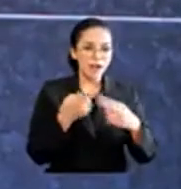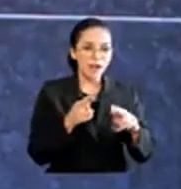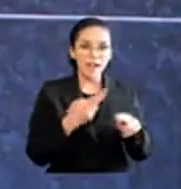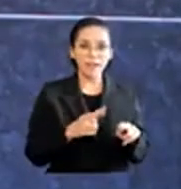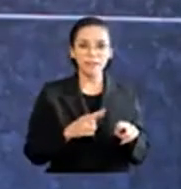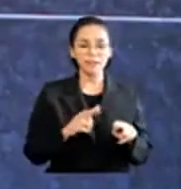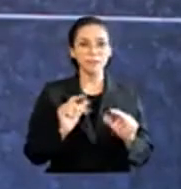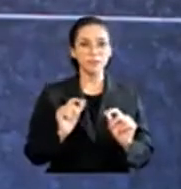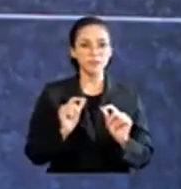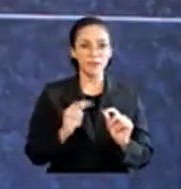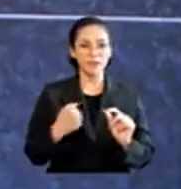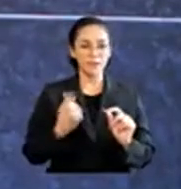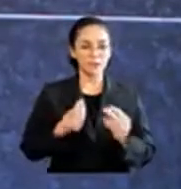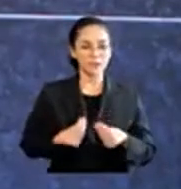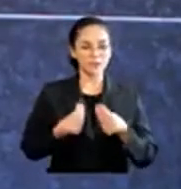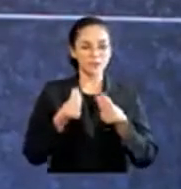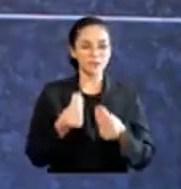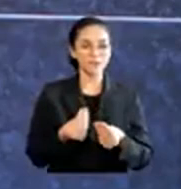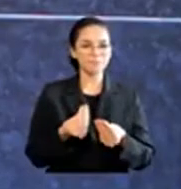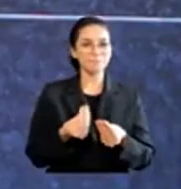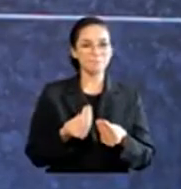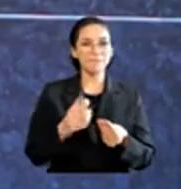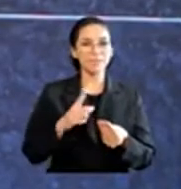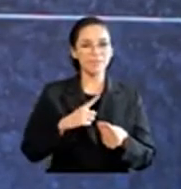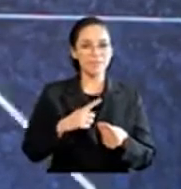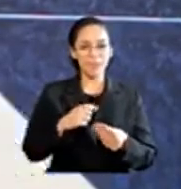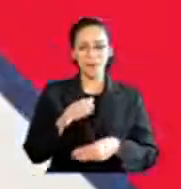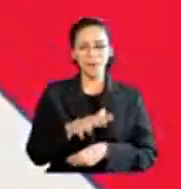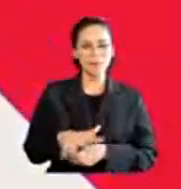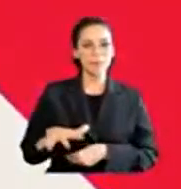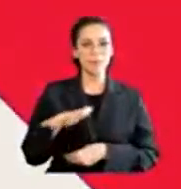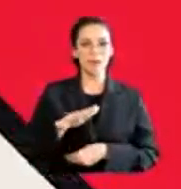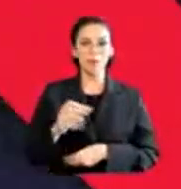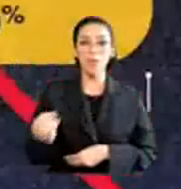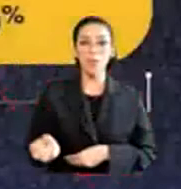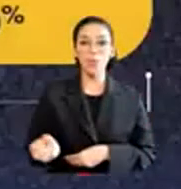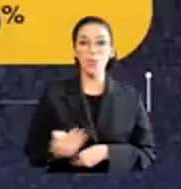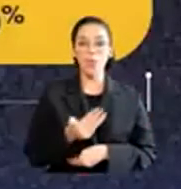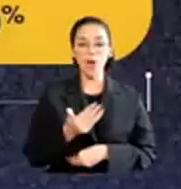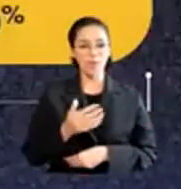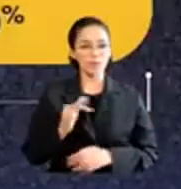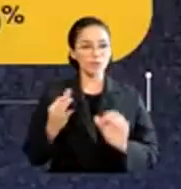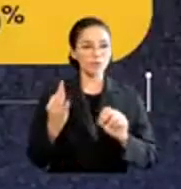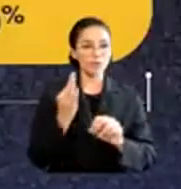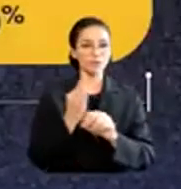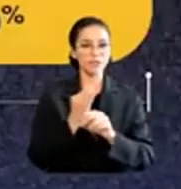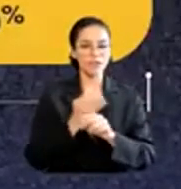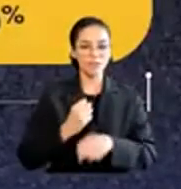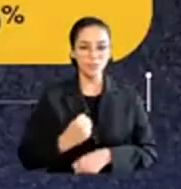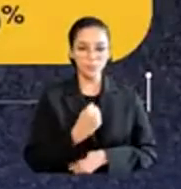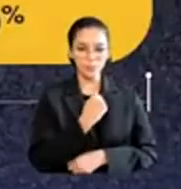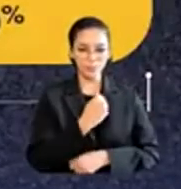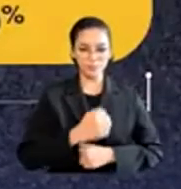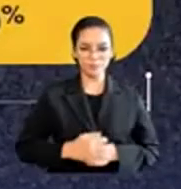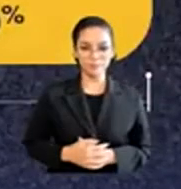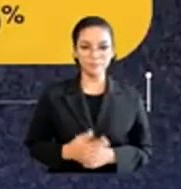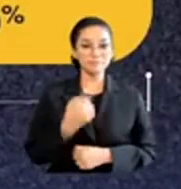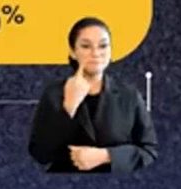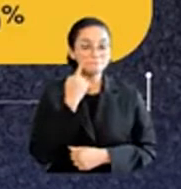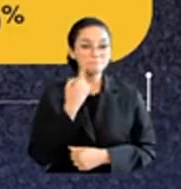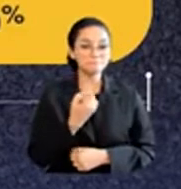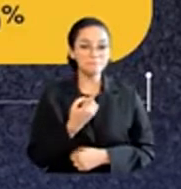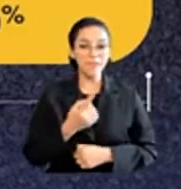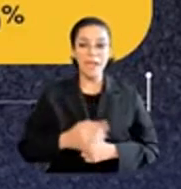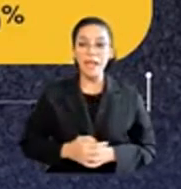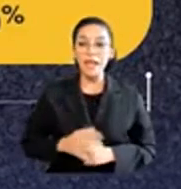temos a chance de preencher esse espaço com o novo Fiat Scudo. Com uma capacidade volumétrica de 6,1 metros